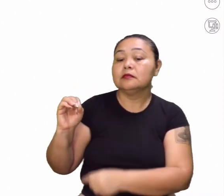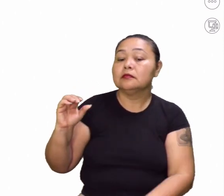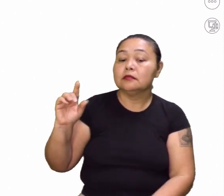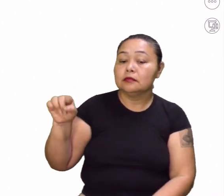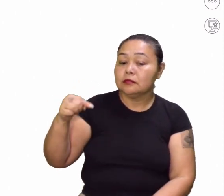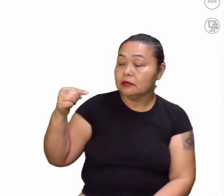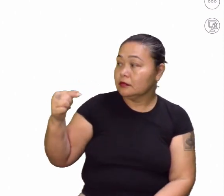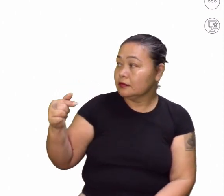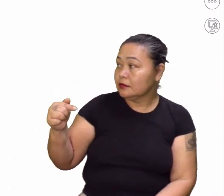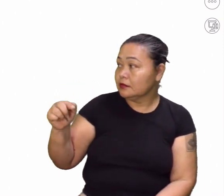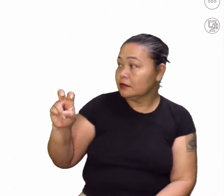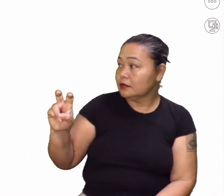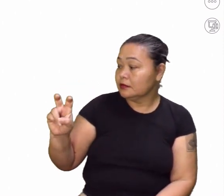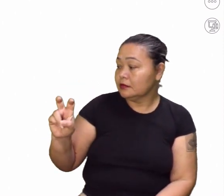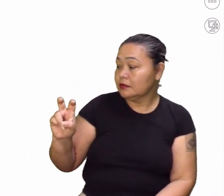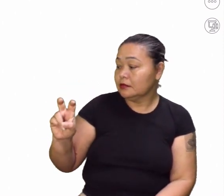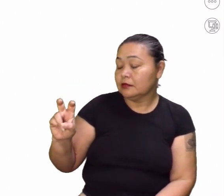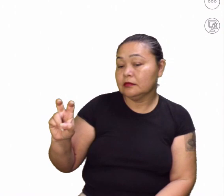60,